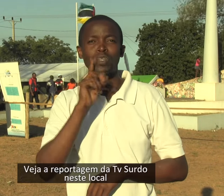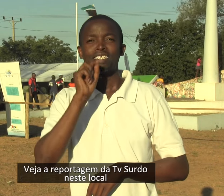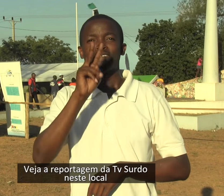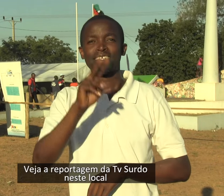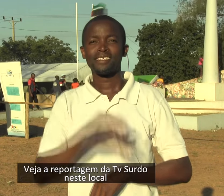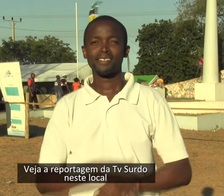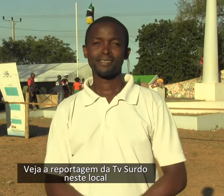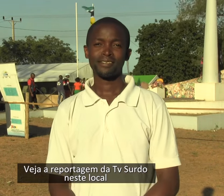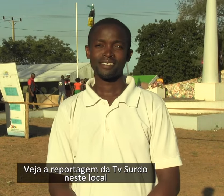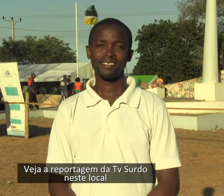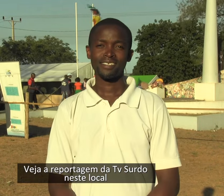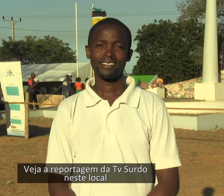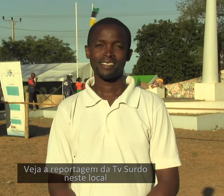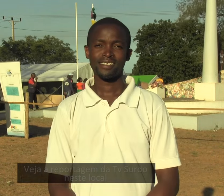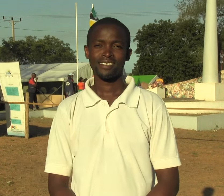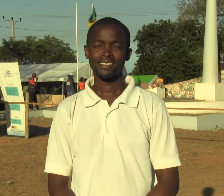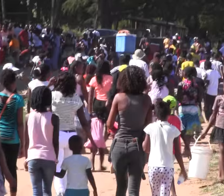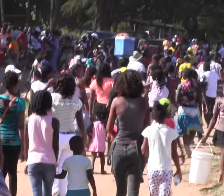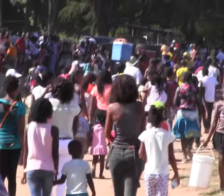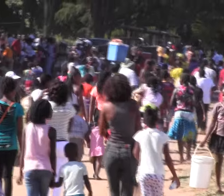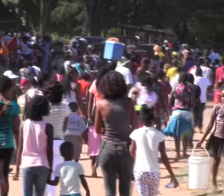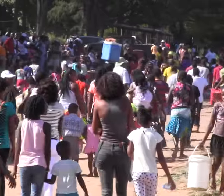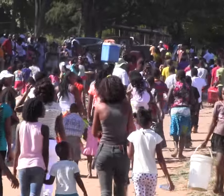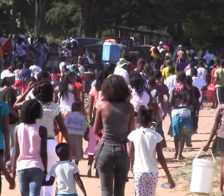Veja as mais de TV surdo.